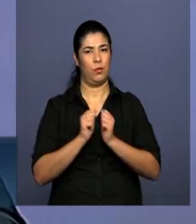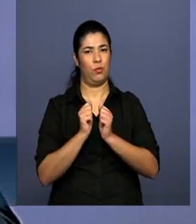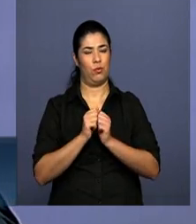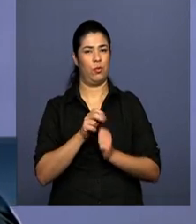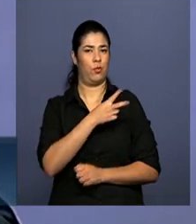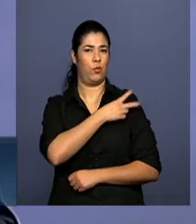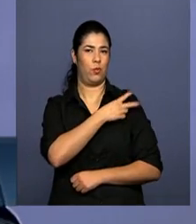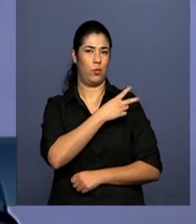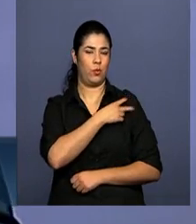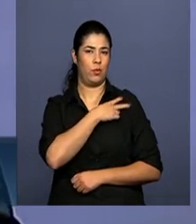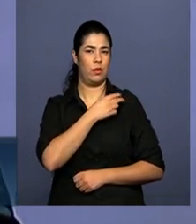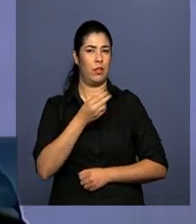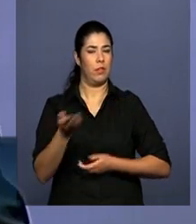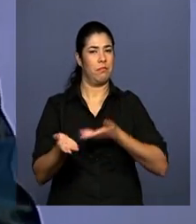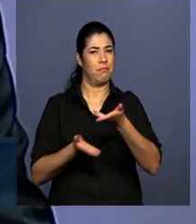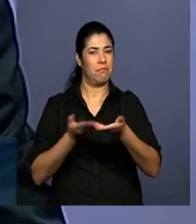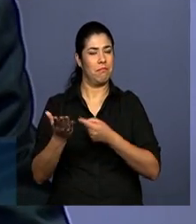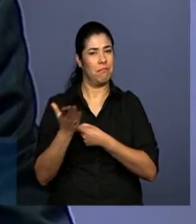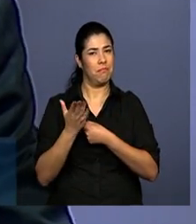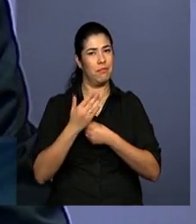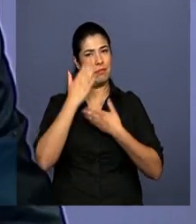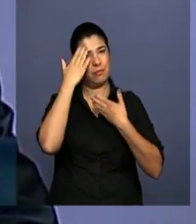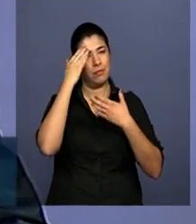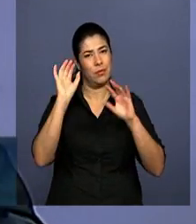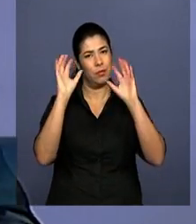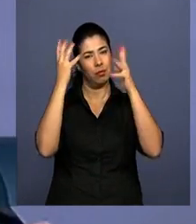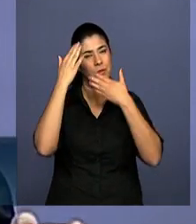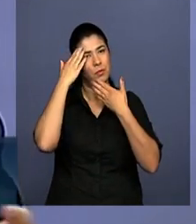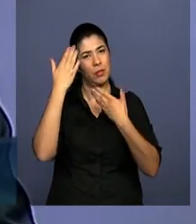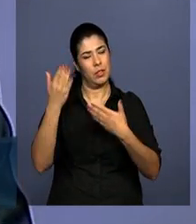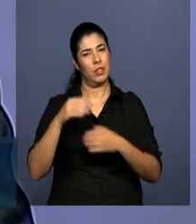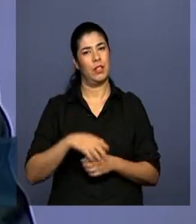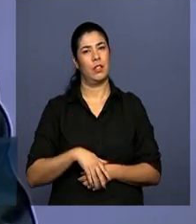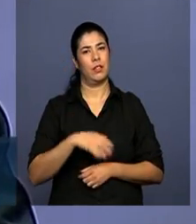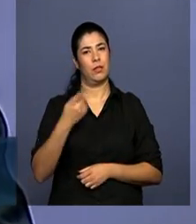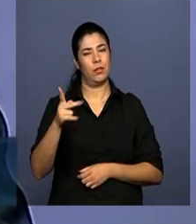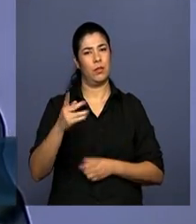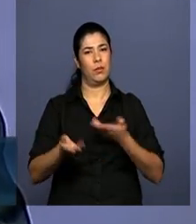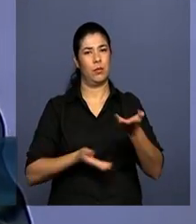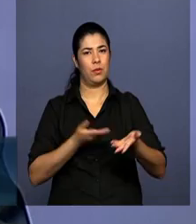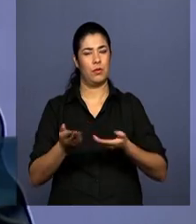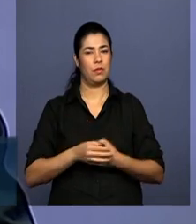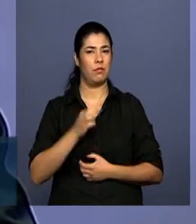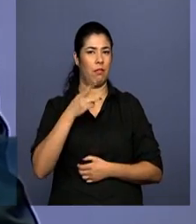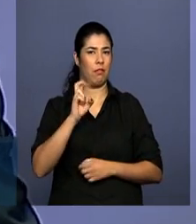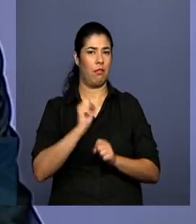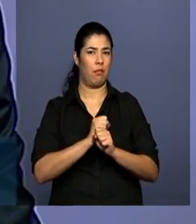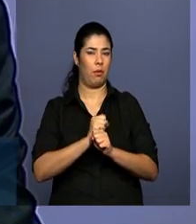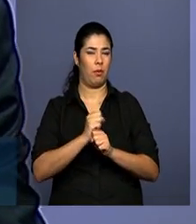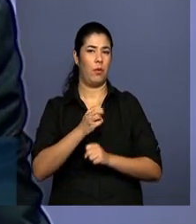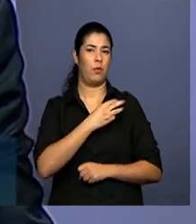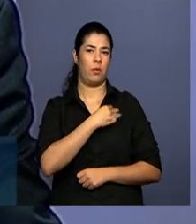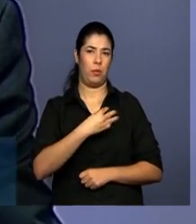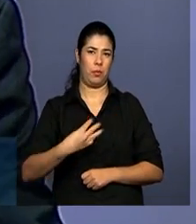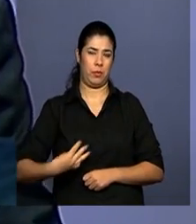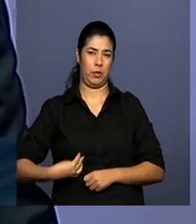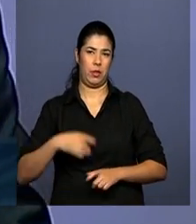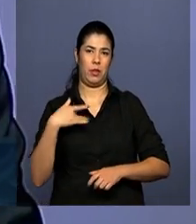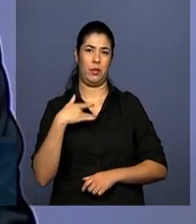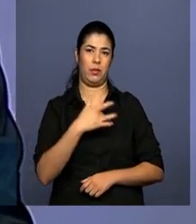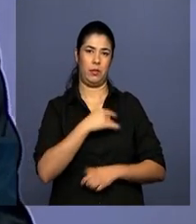Uma maneira de fazer uma gentil homenagem e agradecimento aos seus serviços prestados aqui ao Ministério da